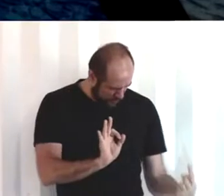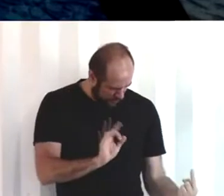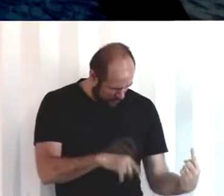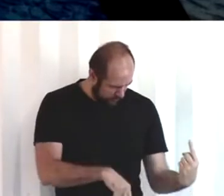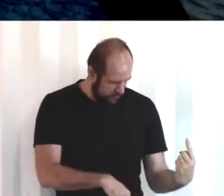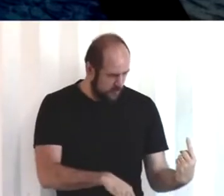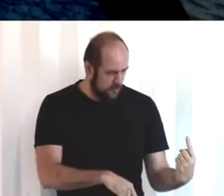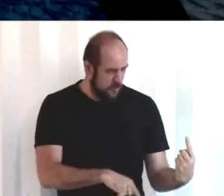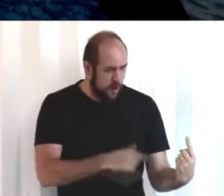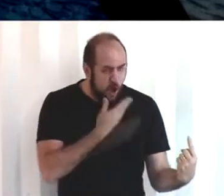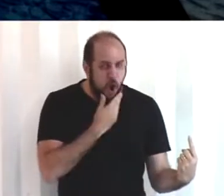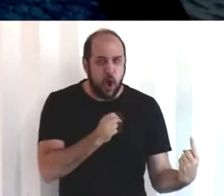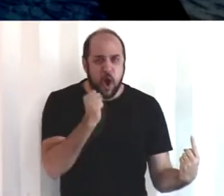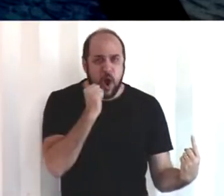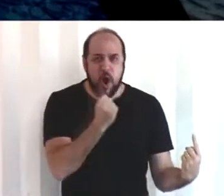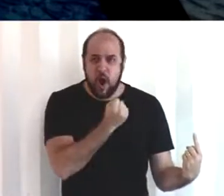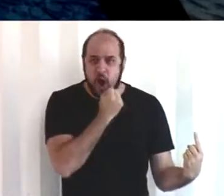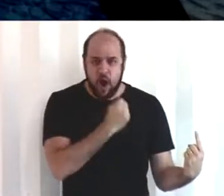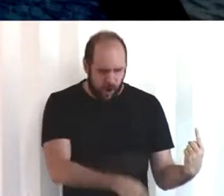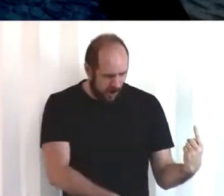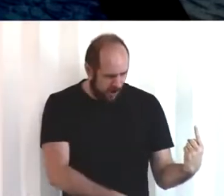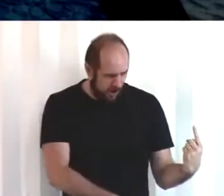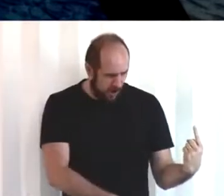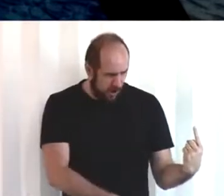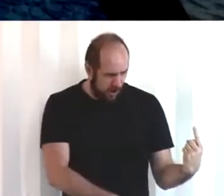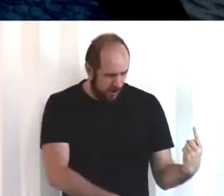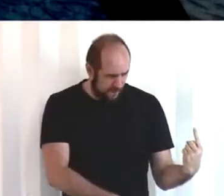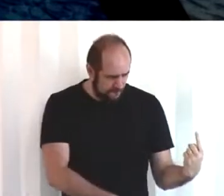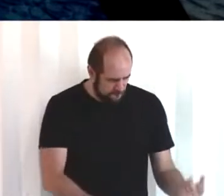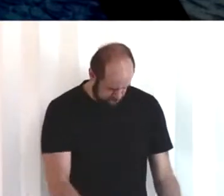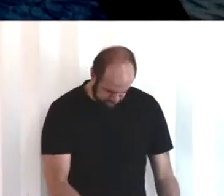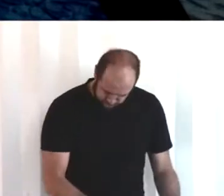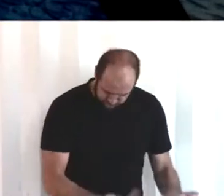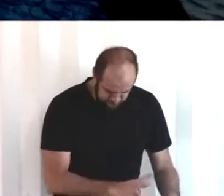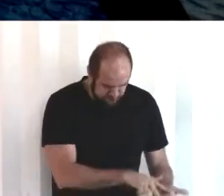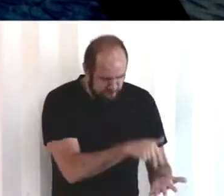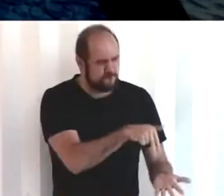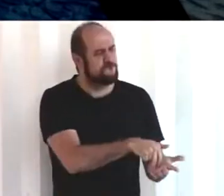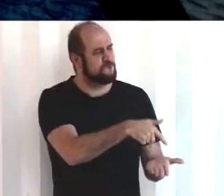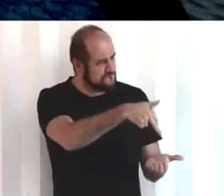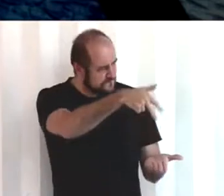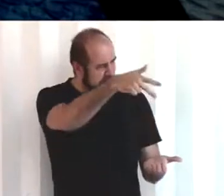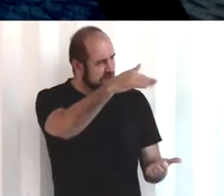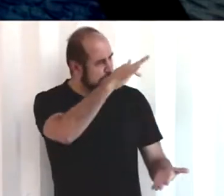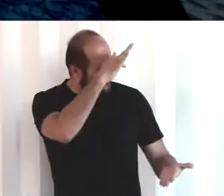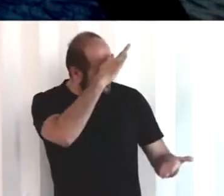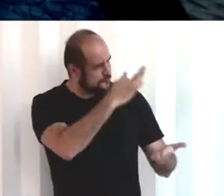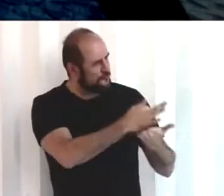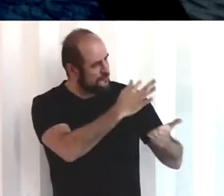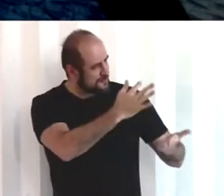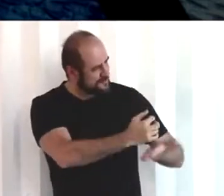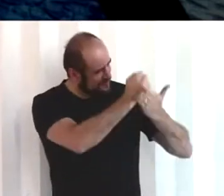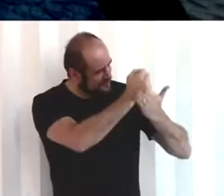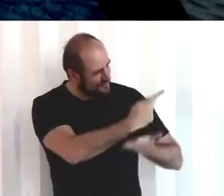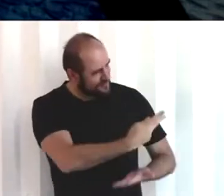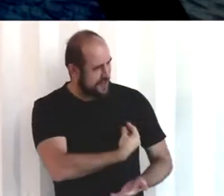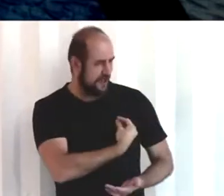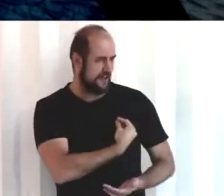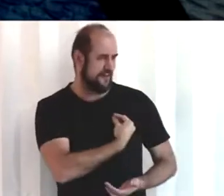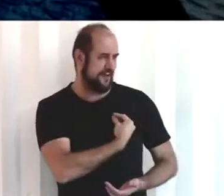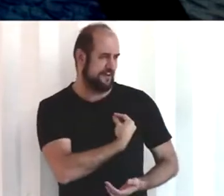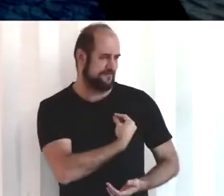estrangeiro? E disse-lhe: levanta-te e vai, a tua fé te